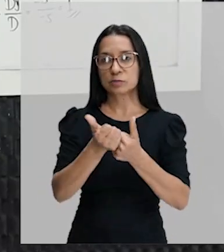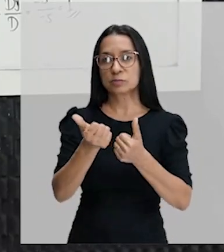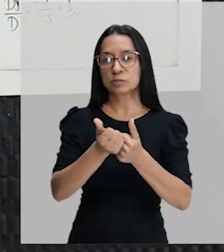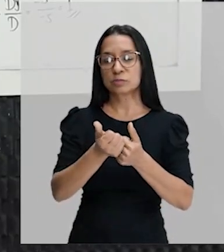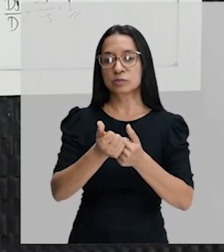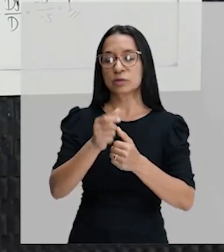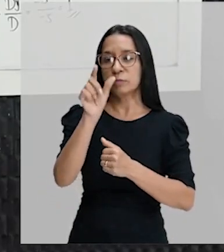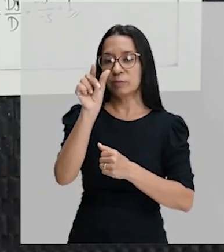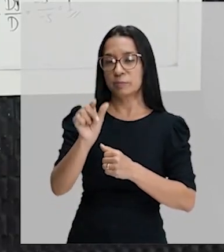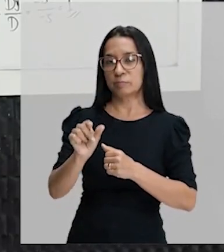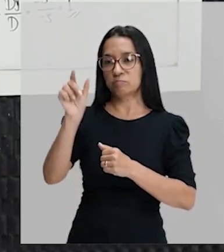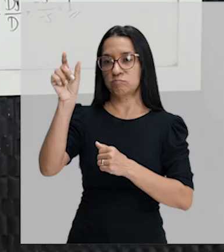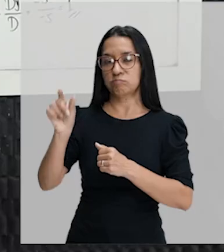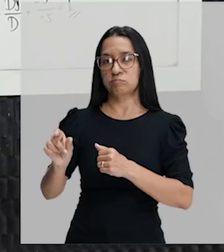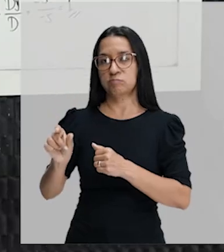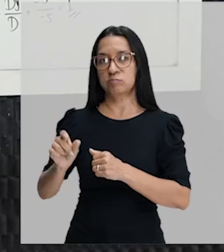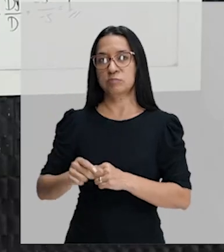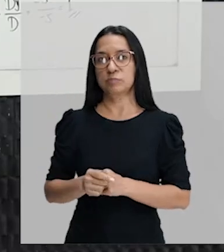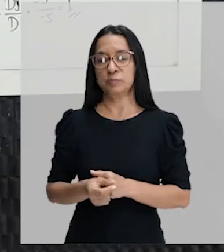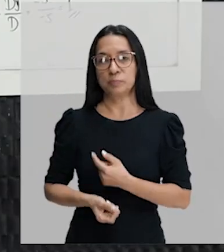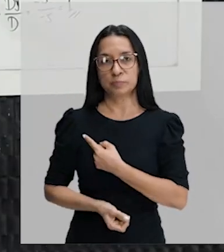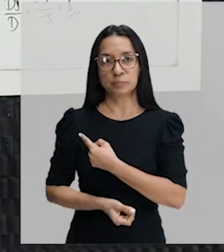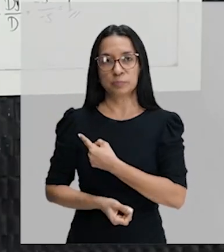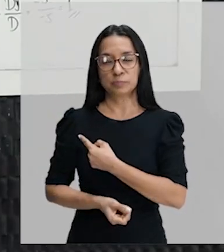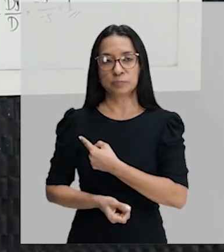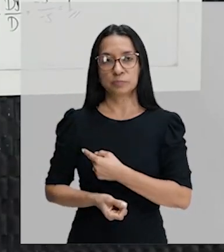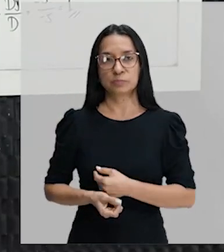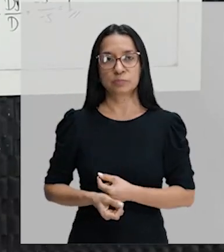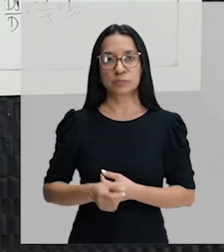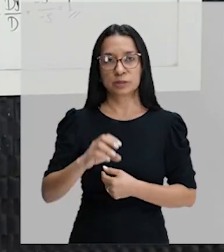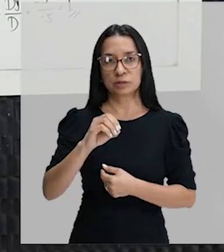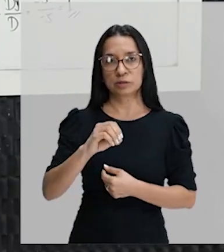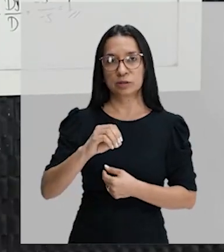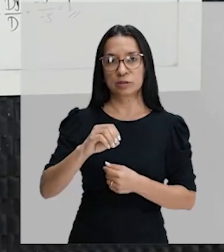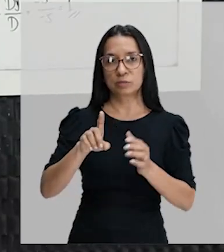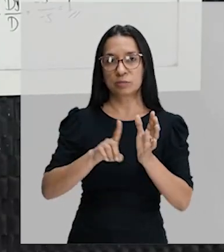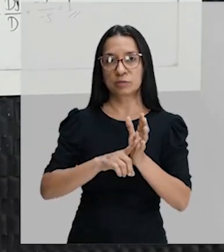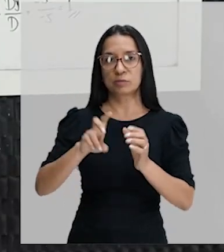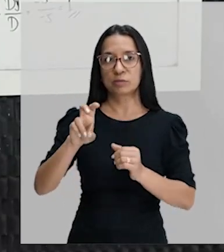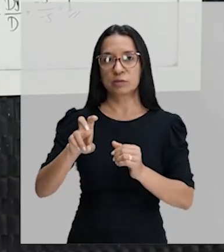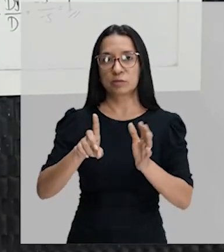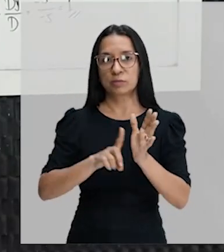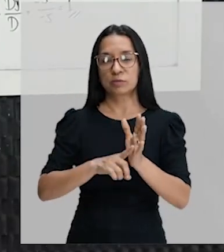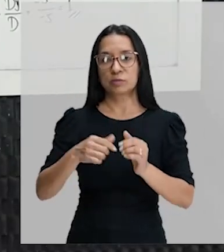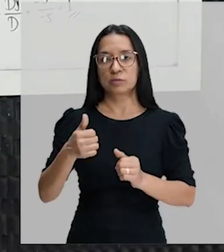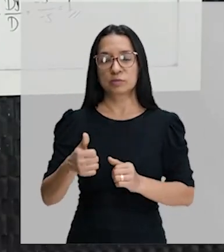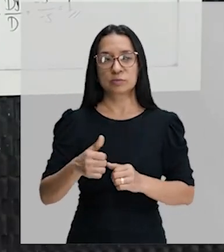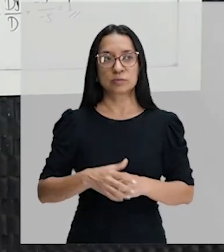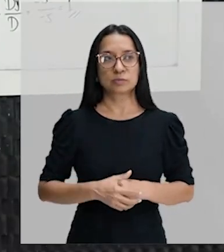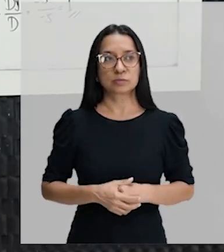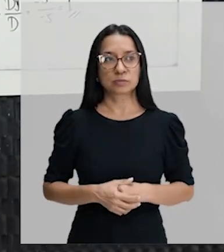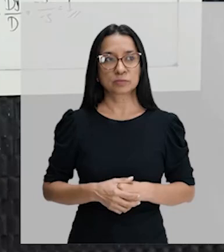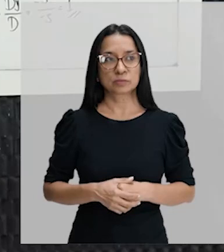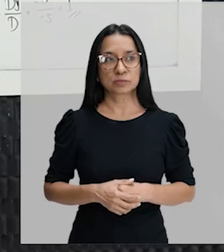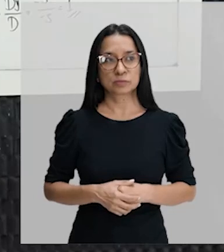aqui pelos termos independentes. 0, menos 5 e menos 1. Tá? Então aqui vai dar 0,